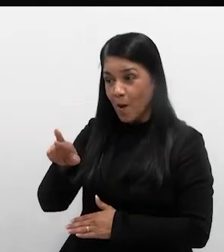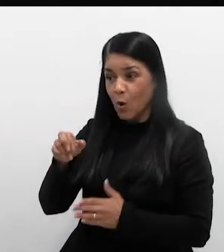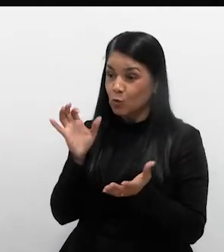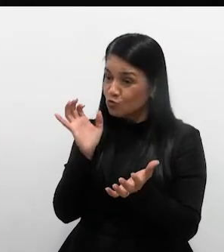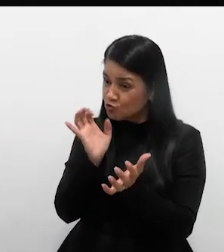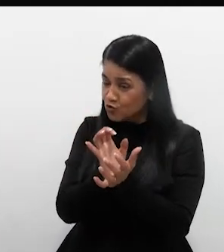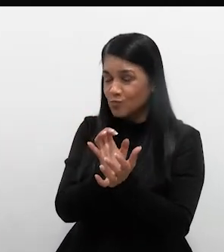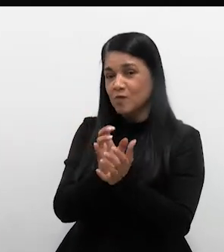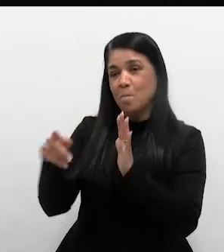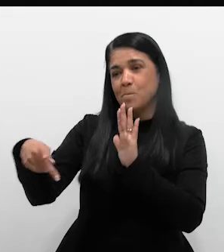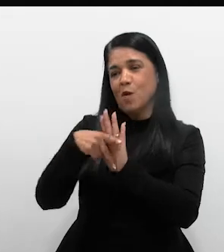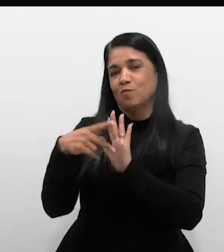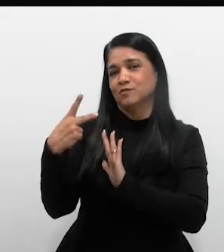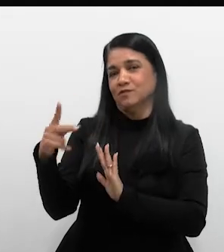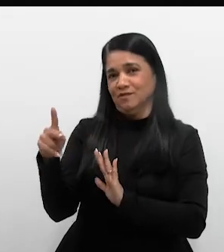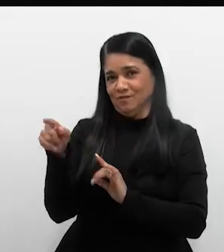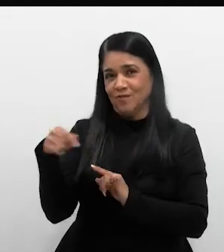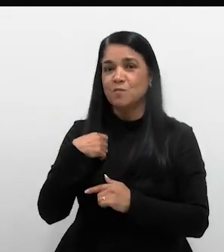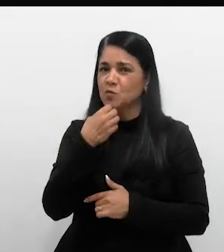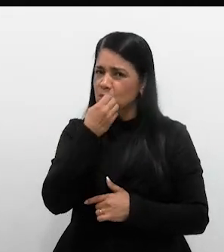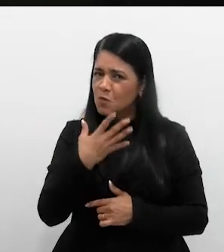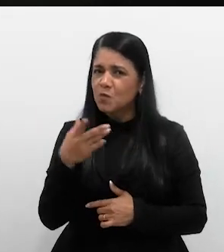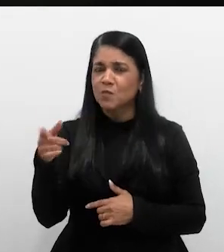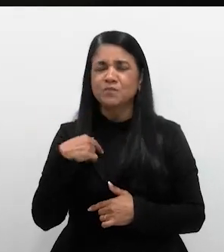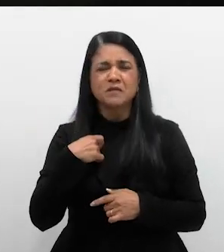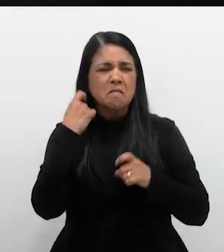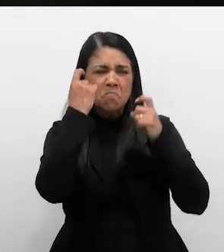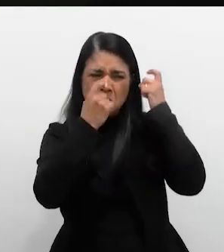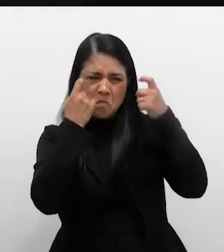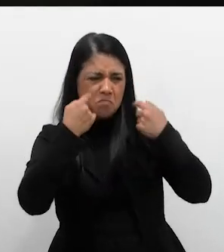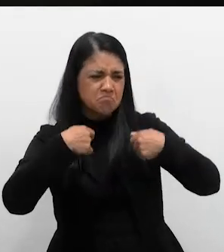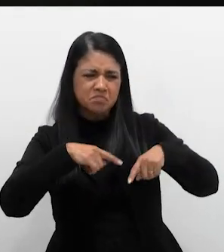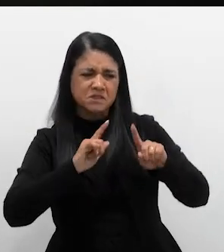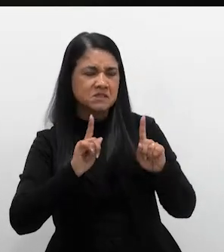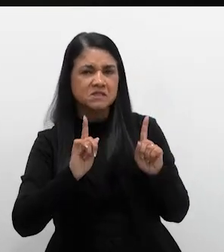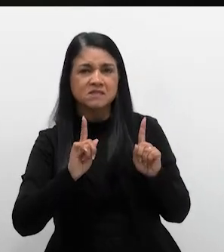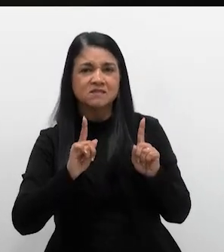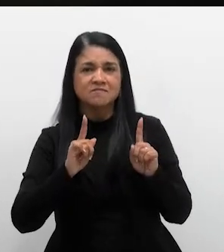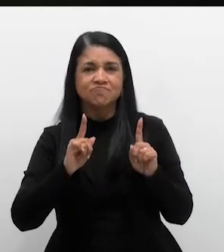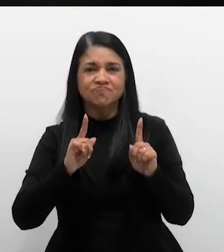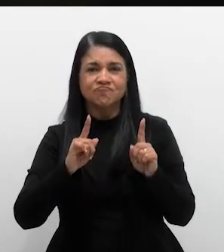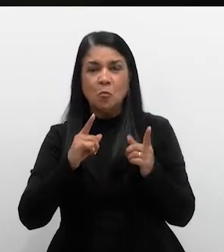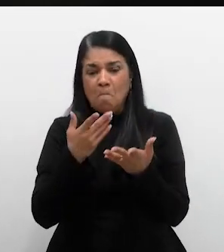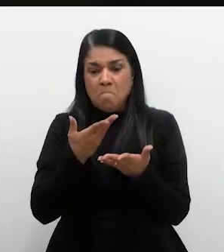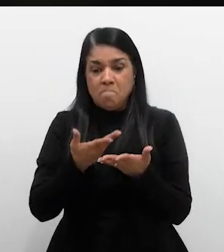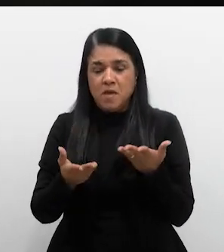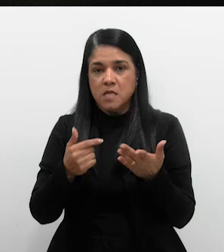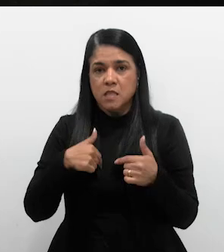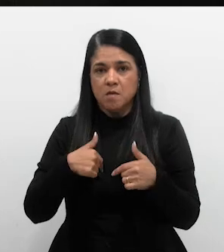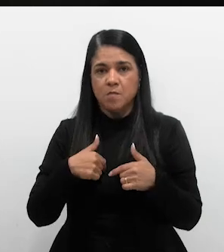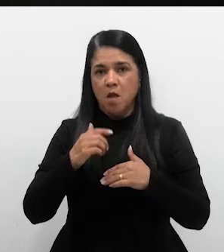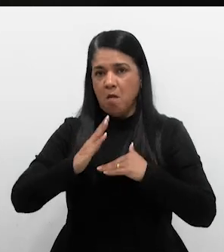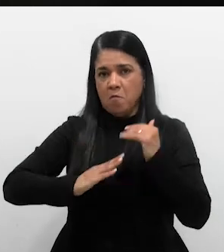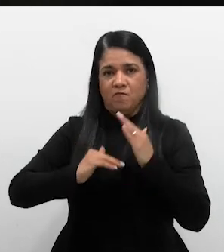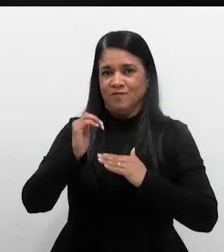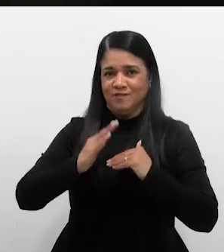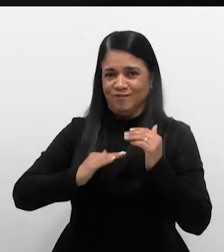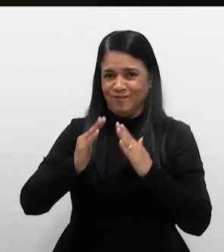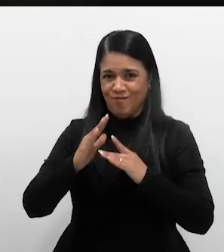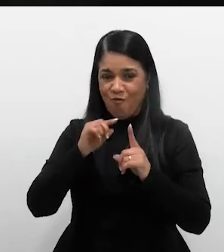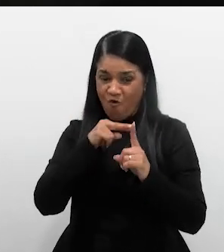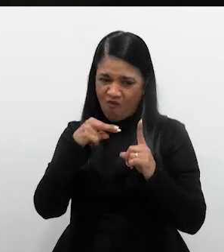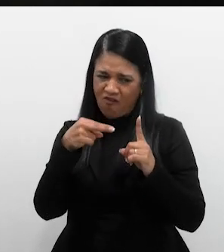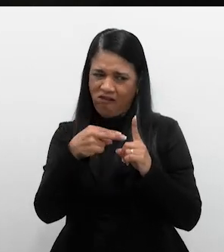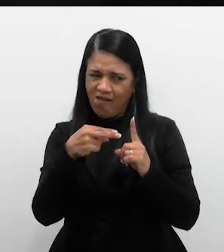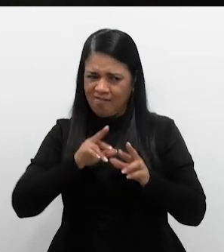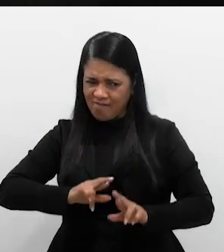são o time do Mauro. E isso é muito bacana. Essa coisa de não ter a preocupação de você, Exato. de alguma maneira, perder o seu espaço, ou ser visto